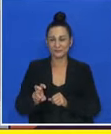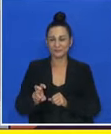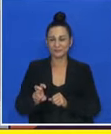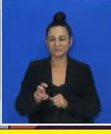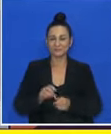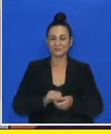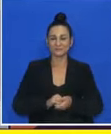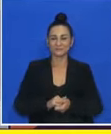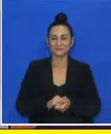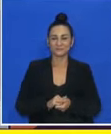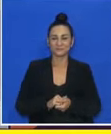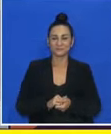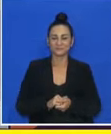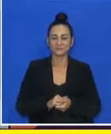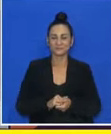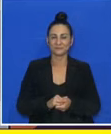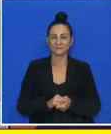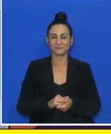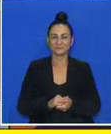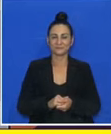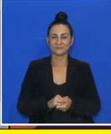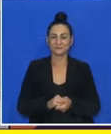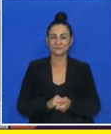Azul 75.